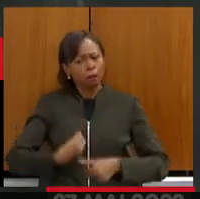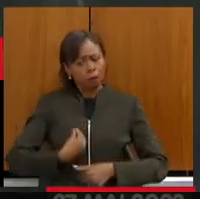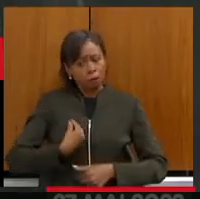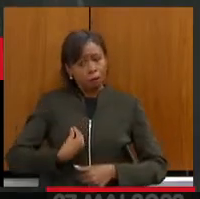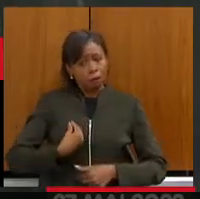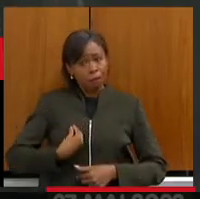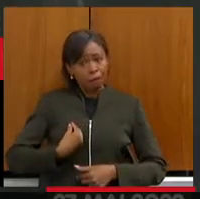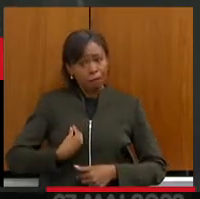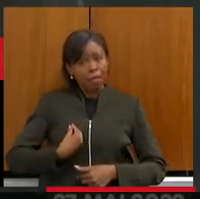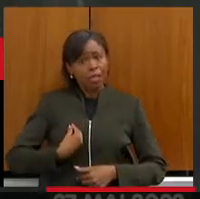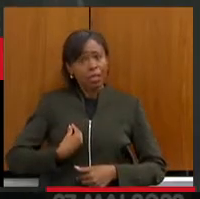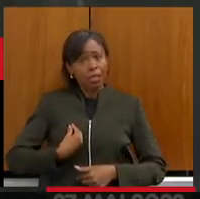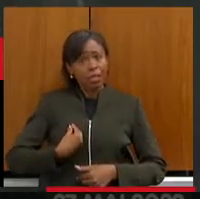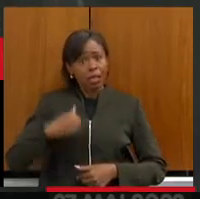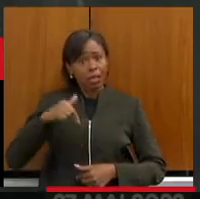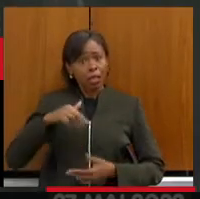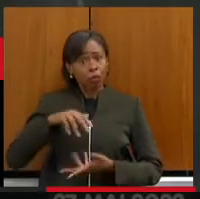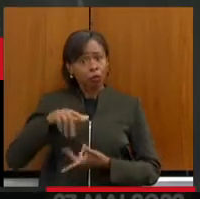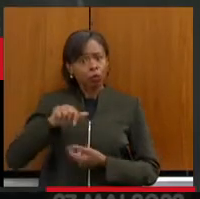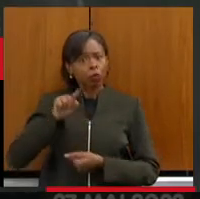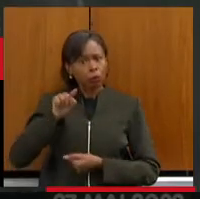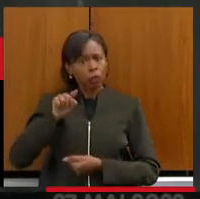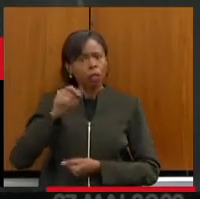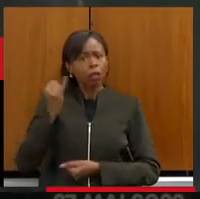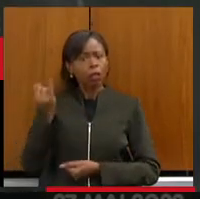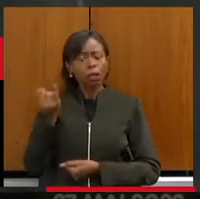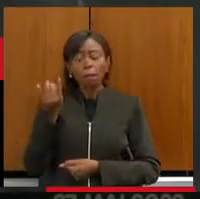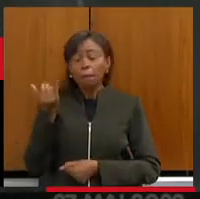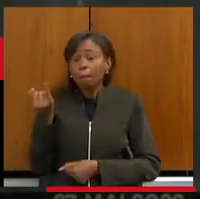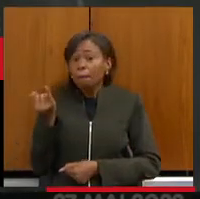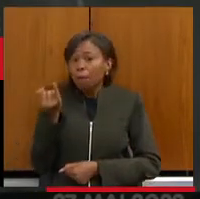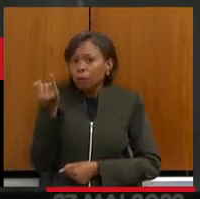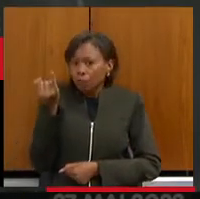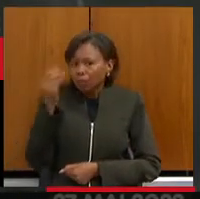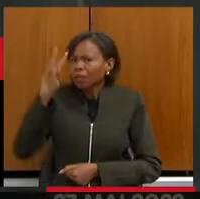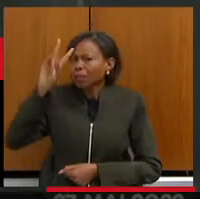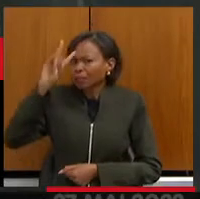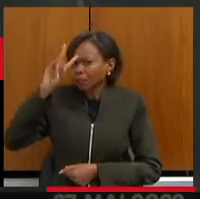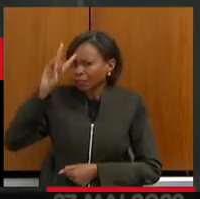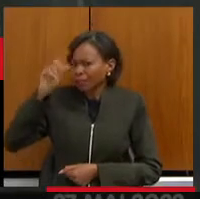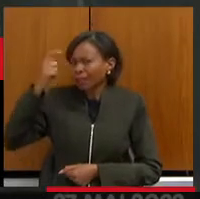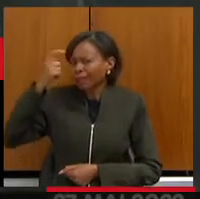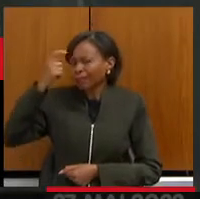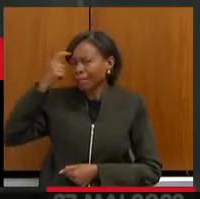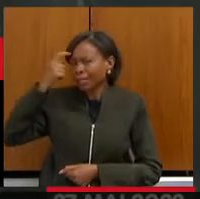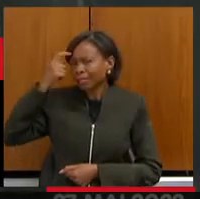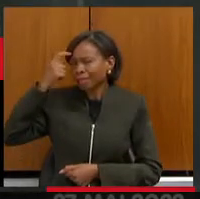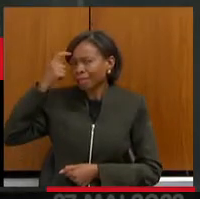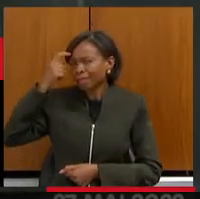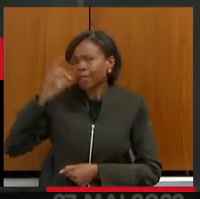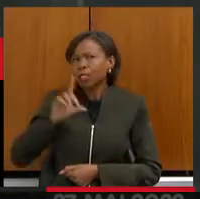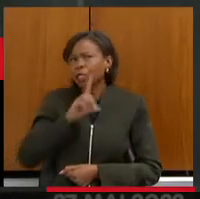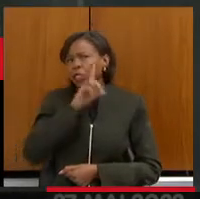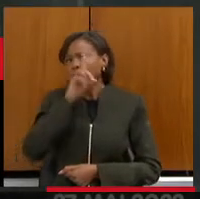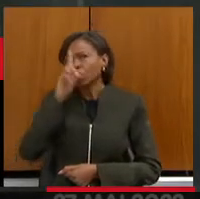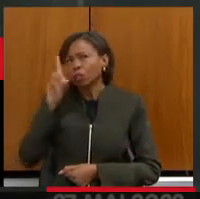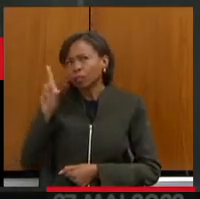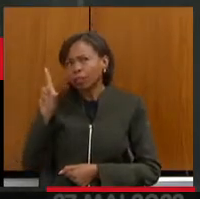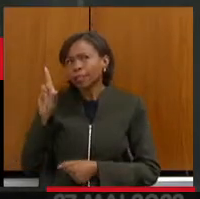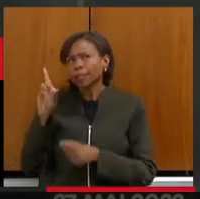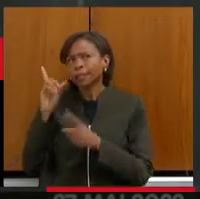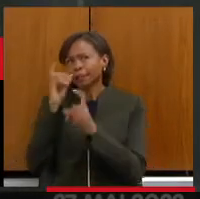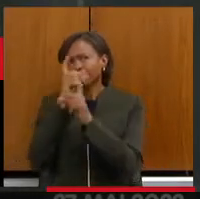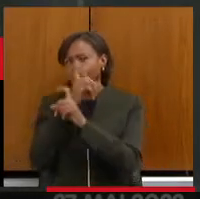essencial mesmo naqueles dias difíceis Aí eu quando acontece esses dias eu tomo uma água eu